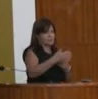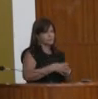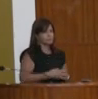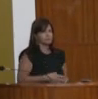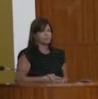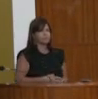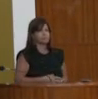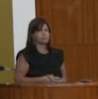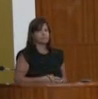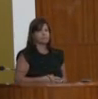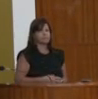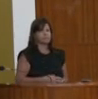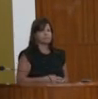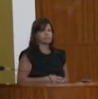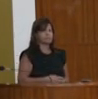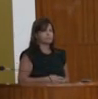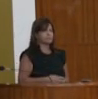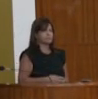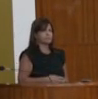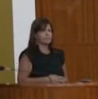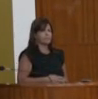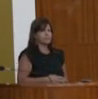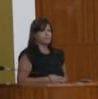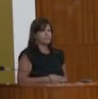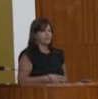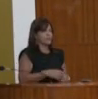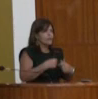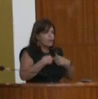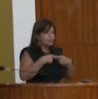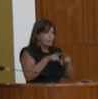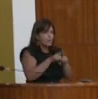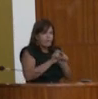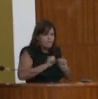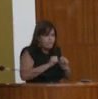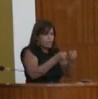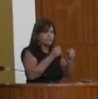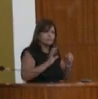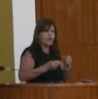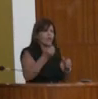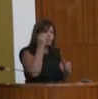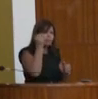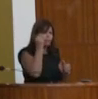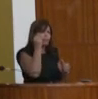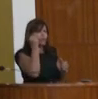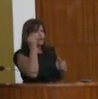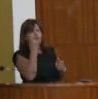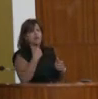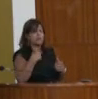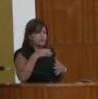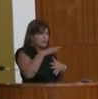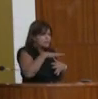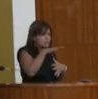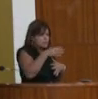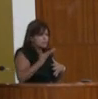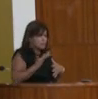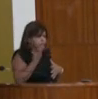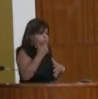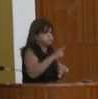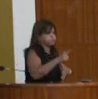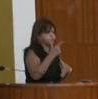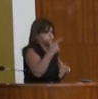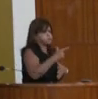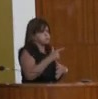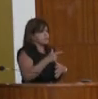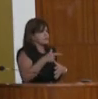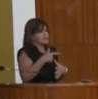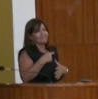É, o Charles disse nada sobre nós sem nós. E eu venho nesse esforço há bastante tempo, tentando conseguir esse espaço. E, infelizmente, a gente não consegue esse acesso